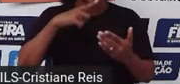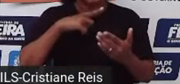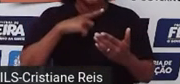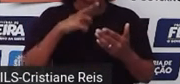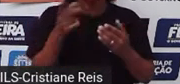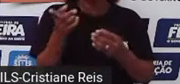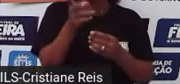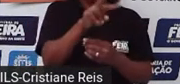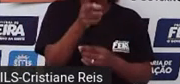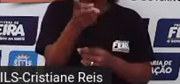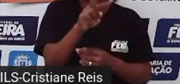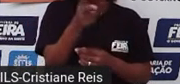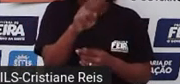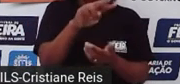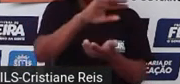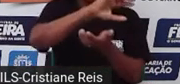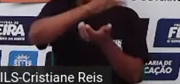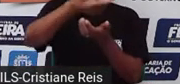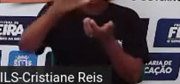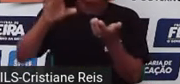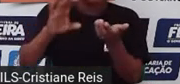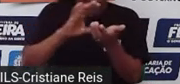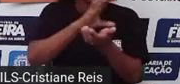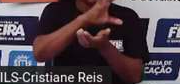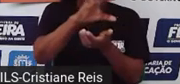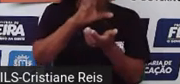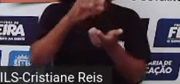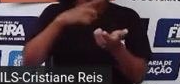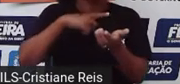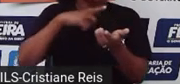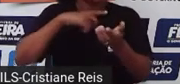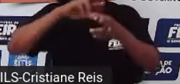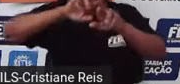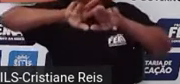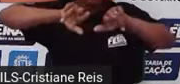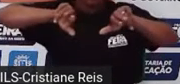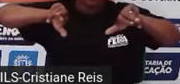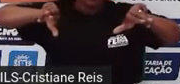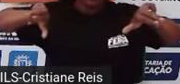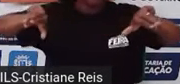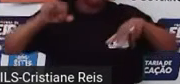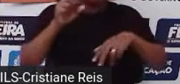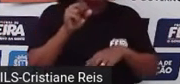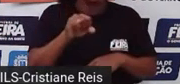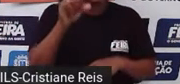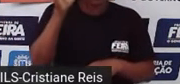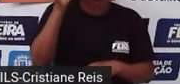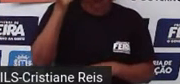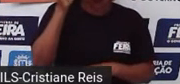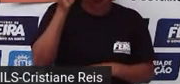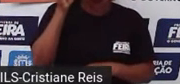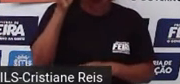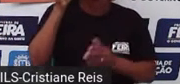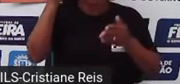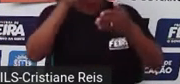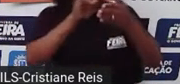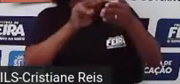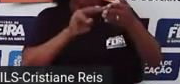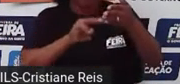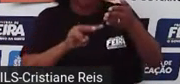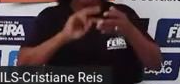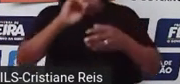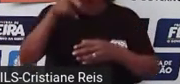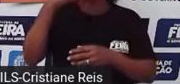isso então são muitas coisas Muitas mesmo e se você tivesse a curiosidade começar a ler né sobre